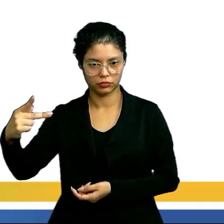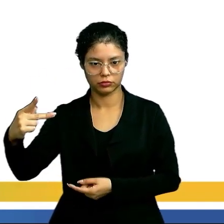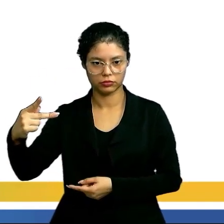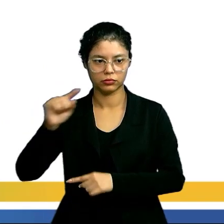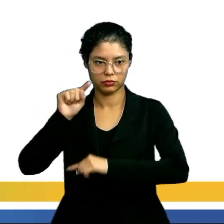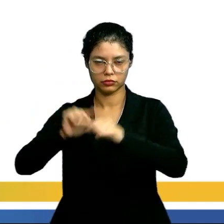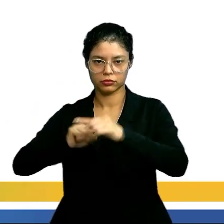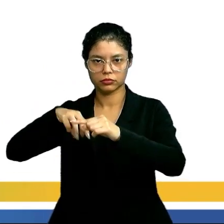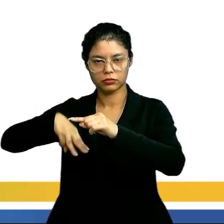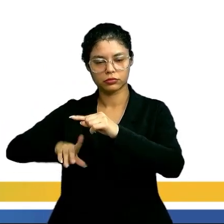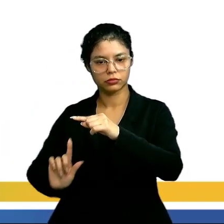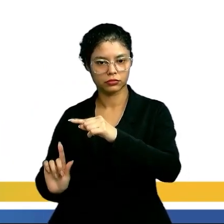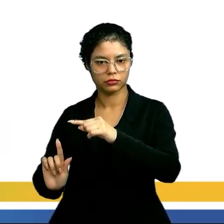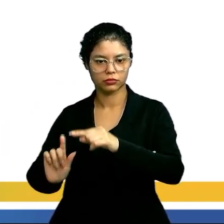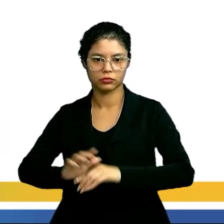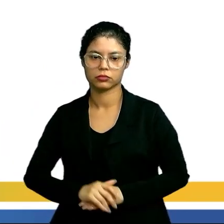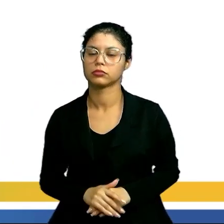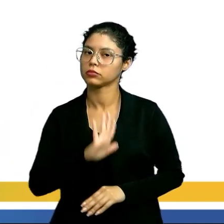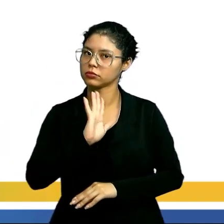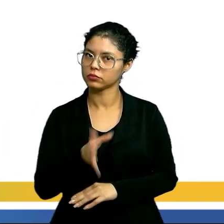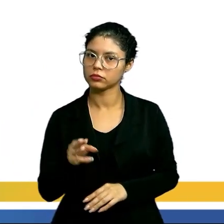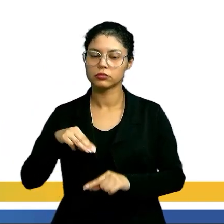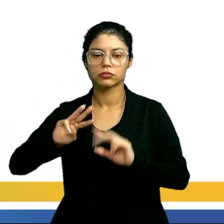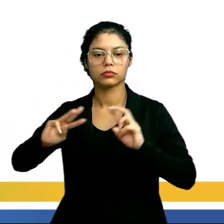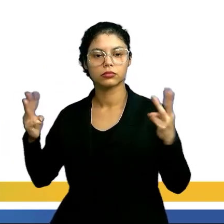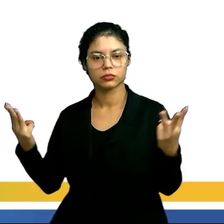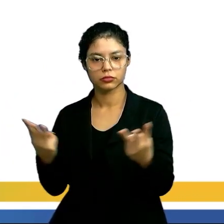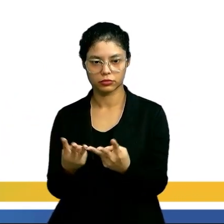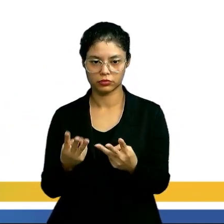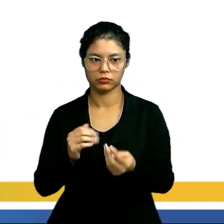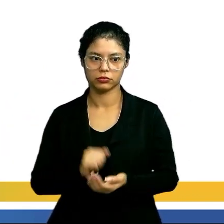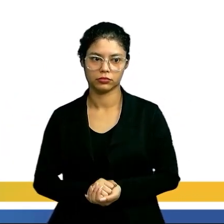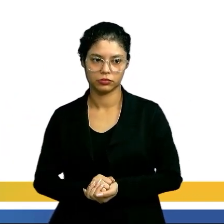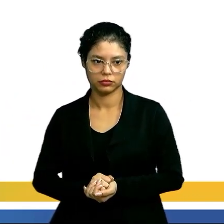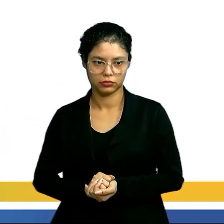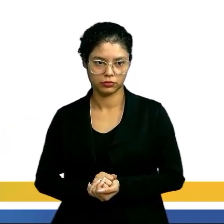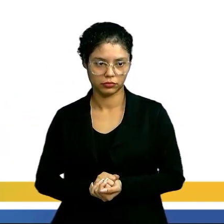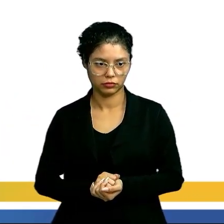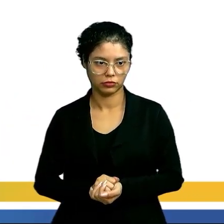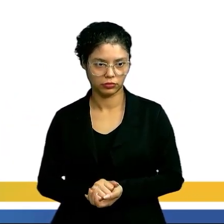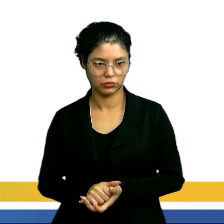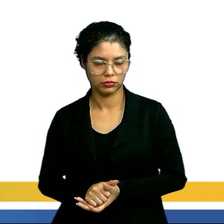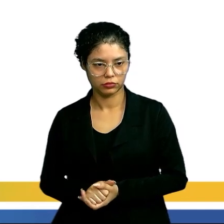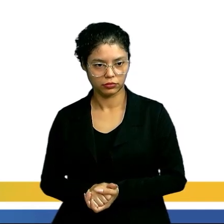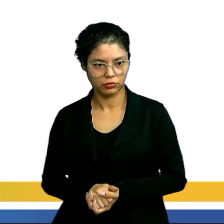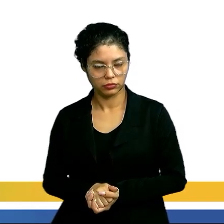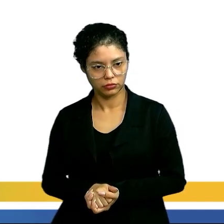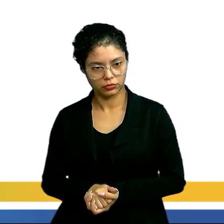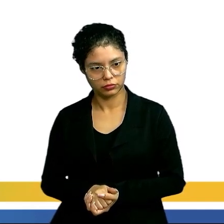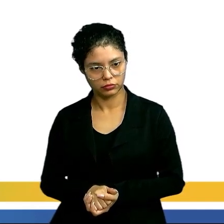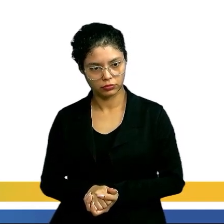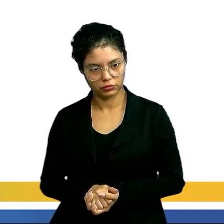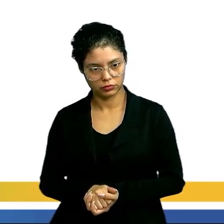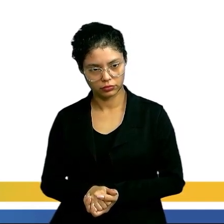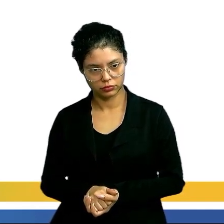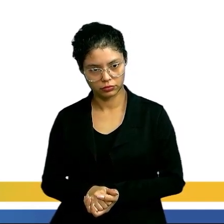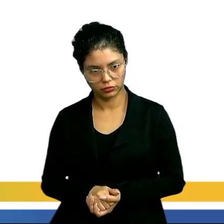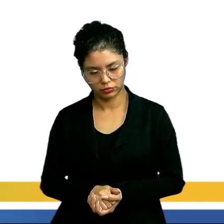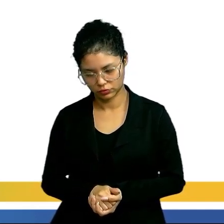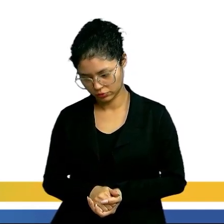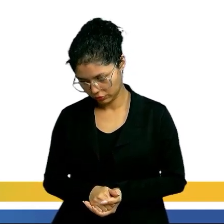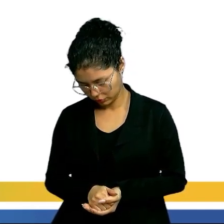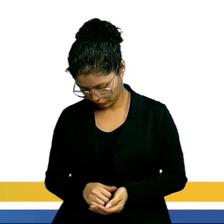ao movimento dos corpos. Como podemos observar, ao descer uma rampa de skate, você vai estar em movimento. Isso é uma energia